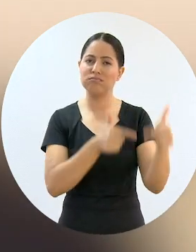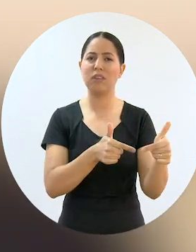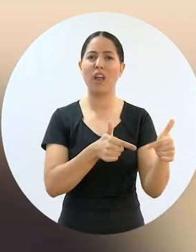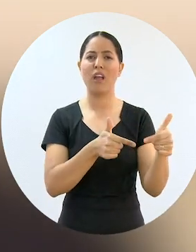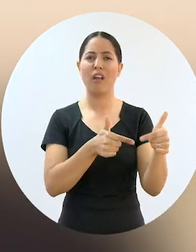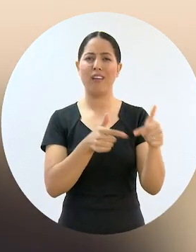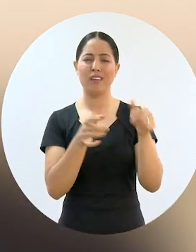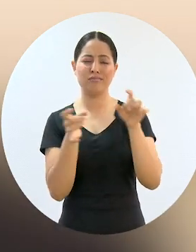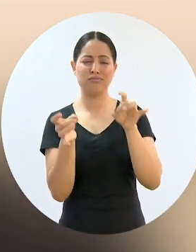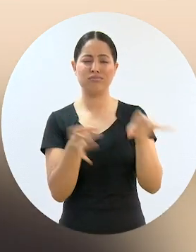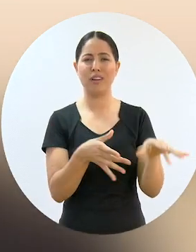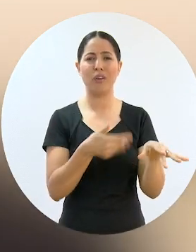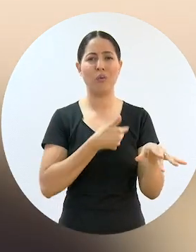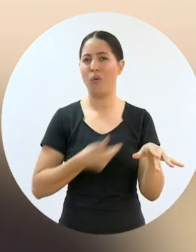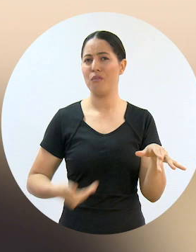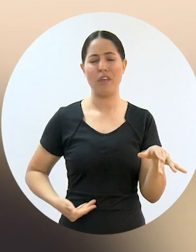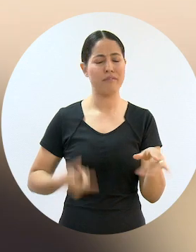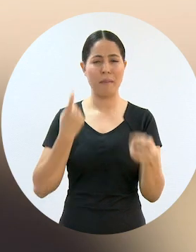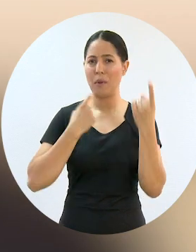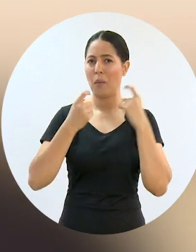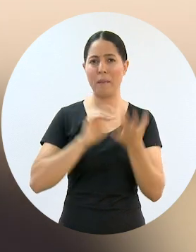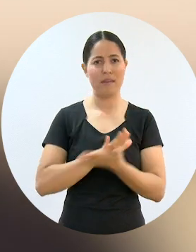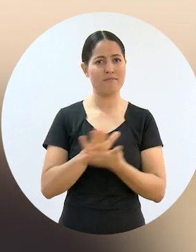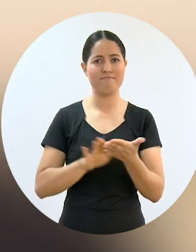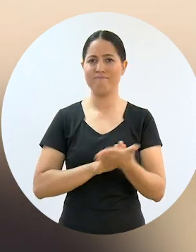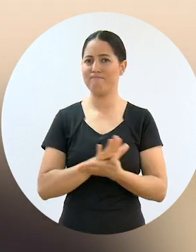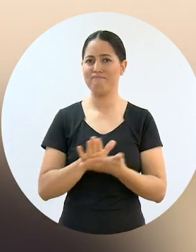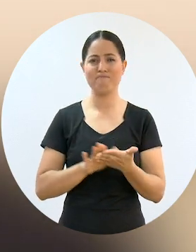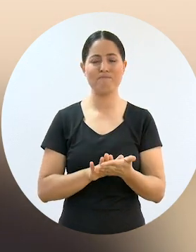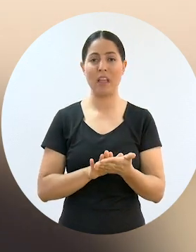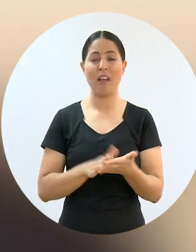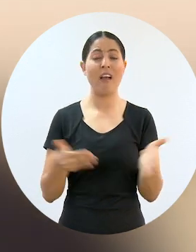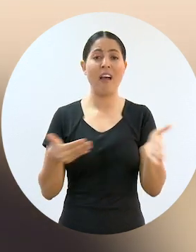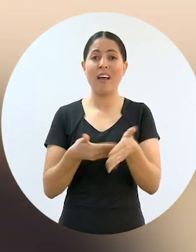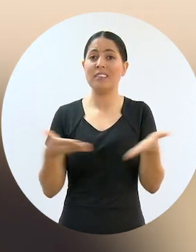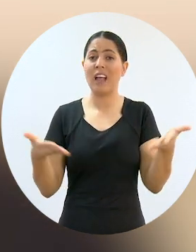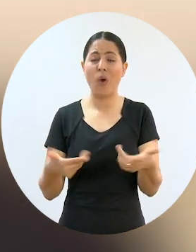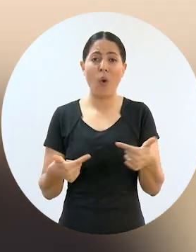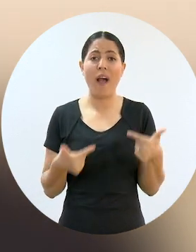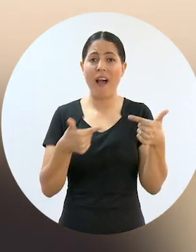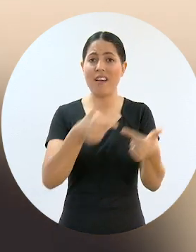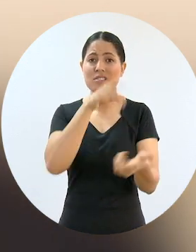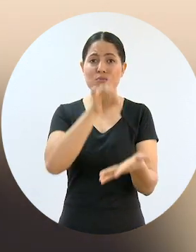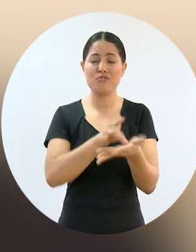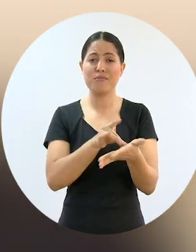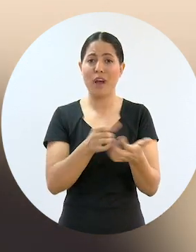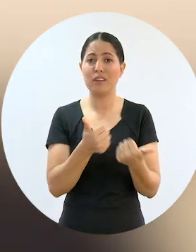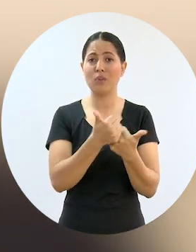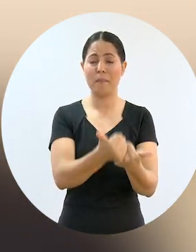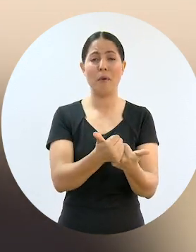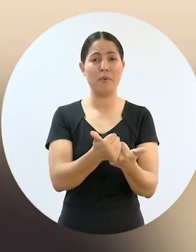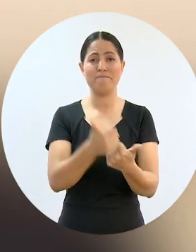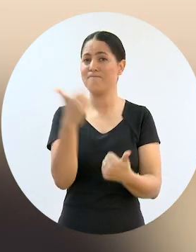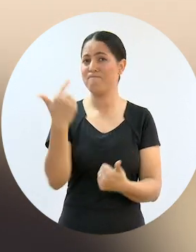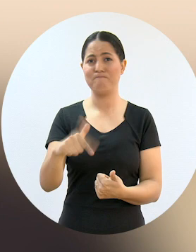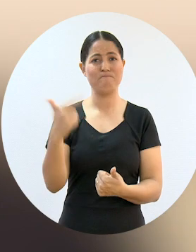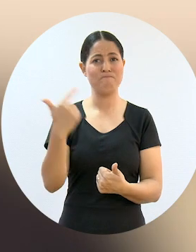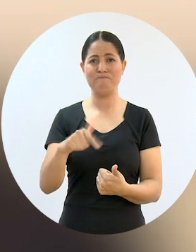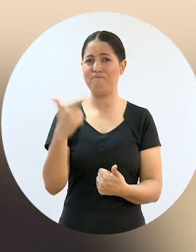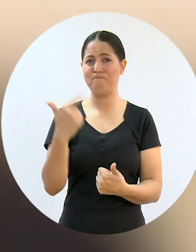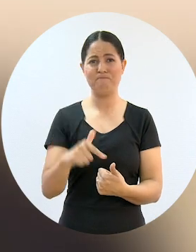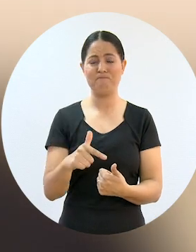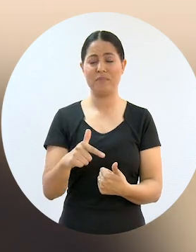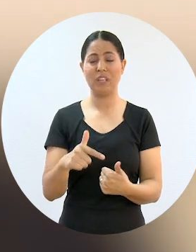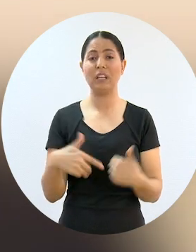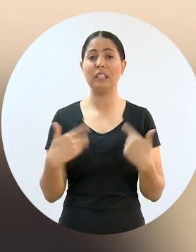tradicionais estão esquecidos por parte dos governantes. Até agora não se viu nenhuma ação efetiva por parte de